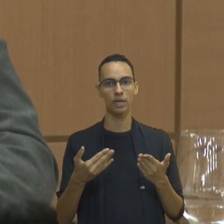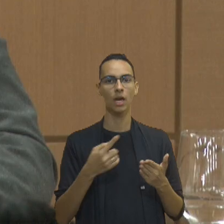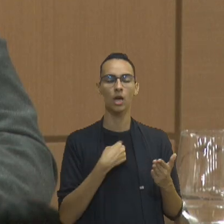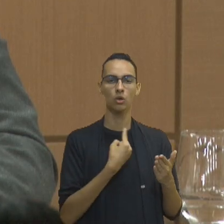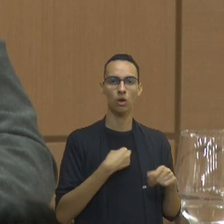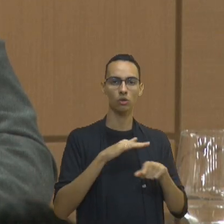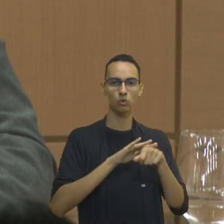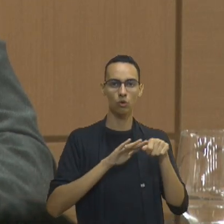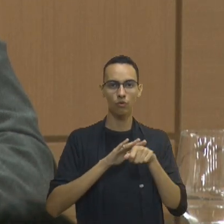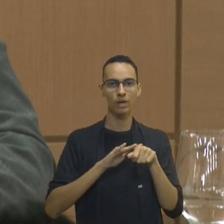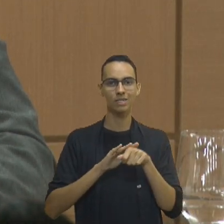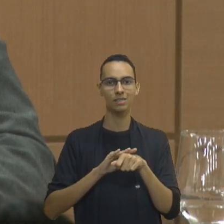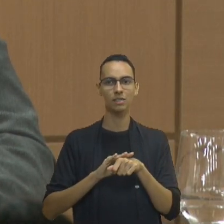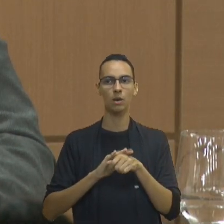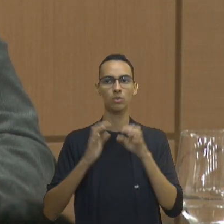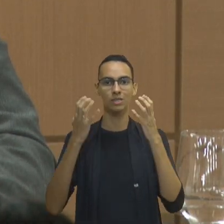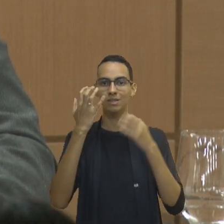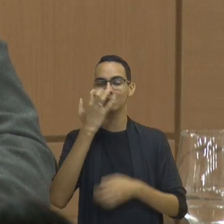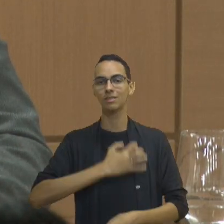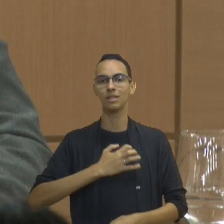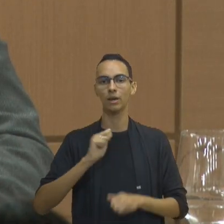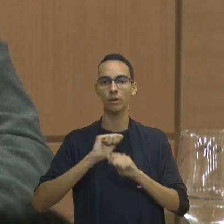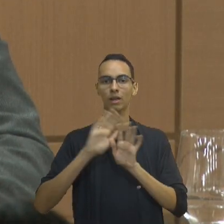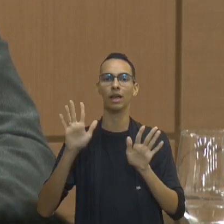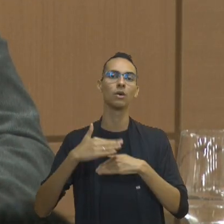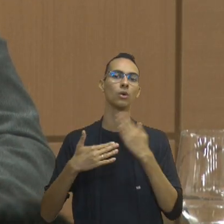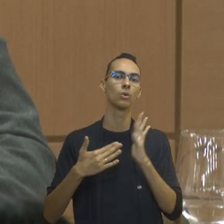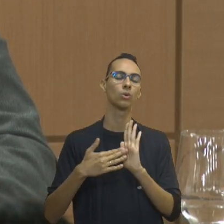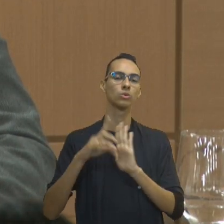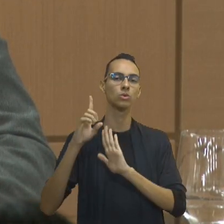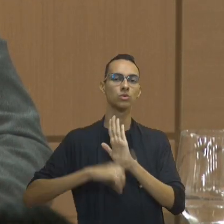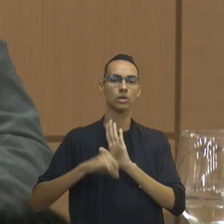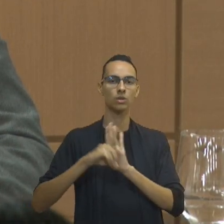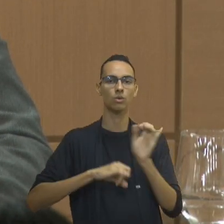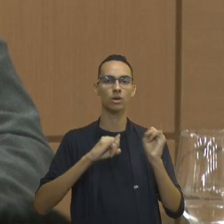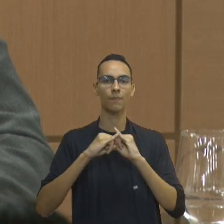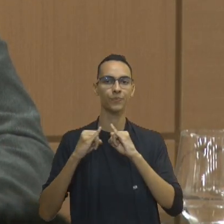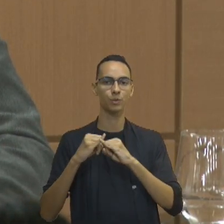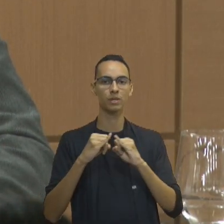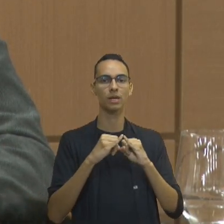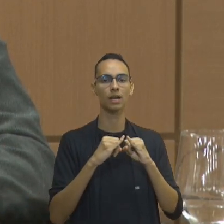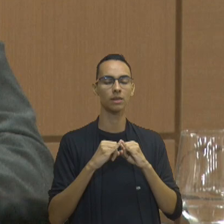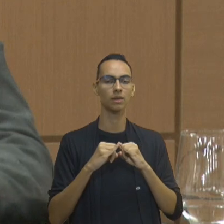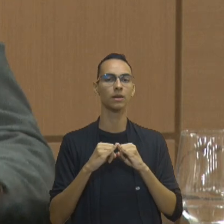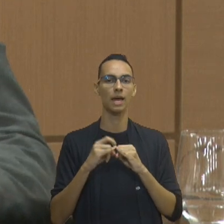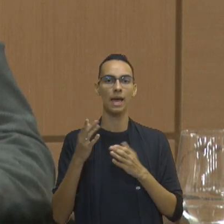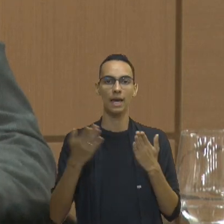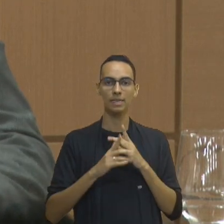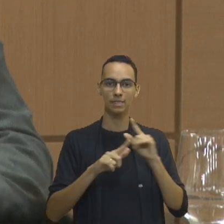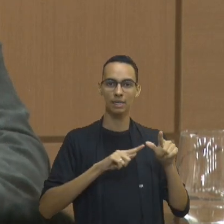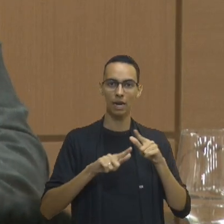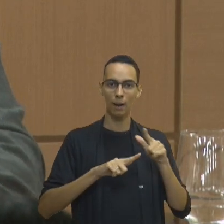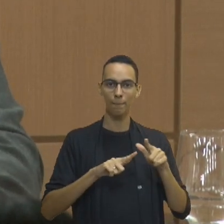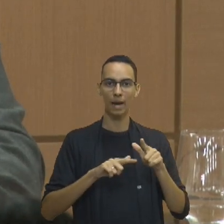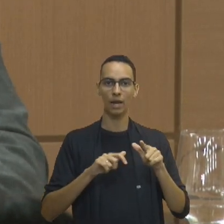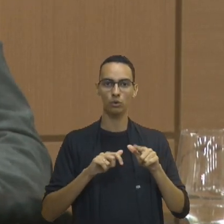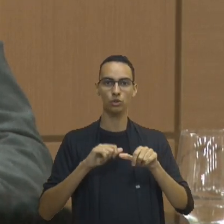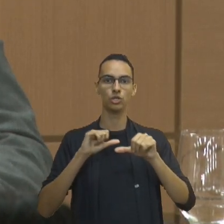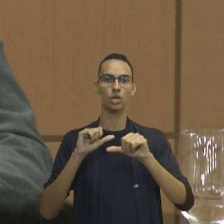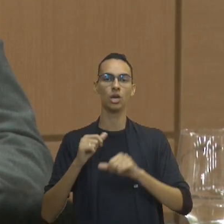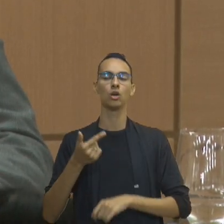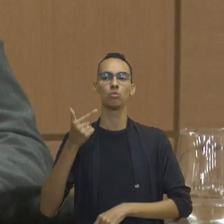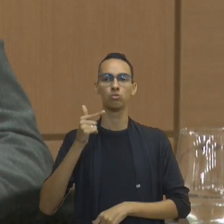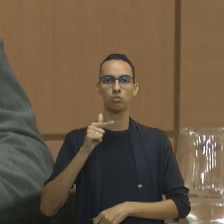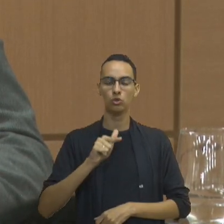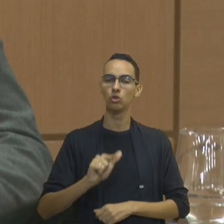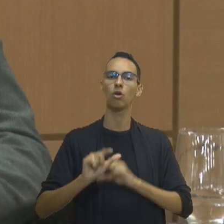franqueza com os diretores de unidades acadêmicas e administrativas, é que essa tarefa de reorganização passa também a